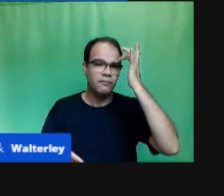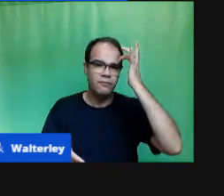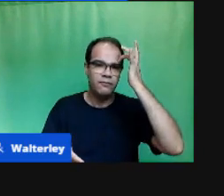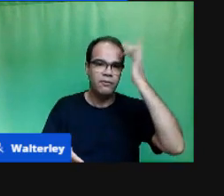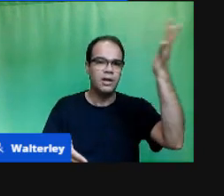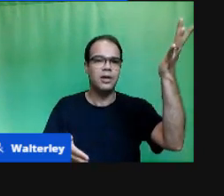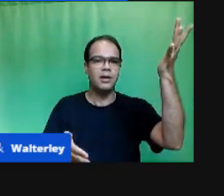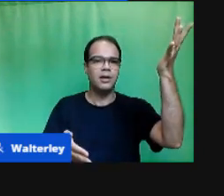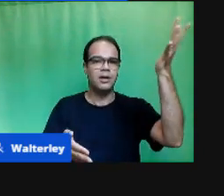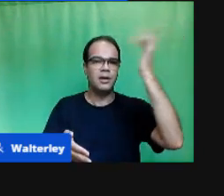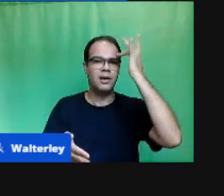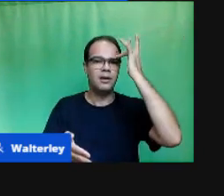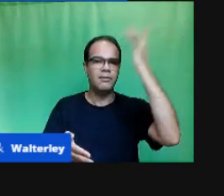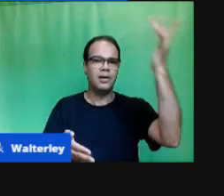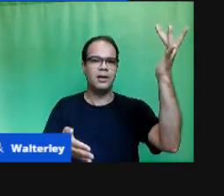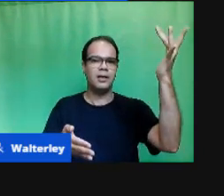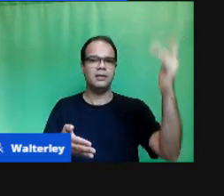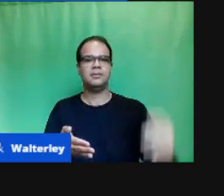fácil, né?